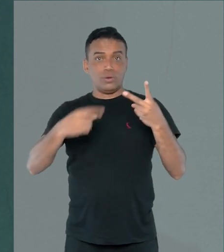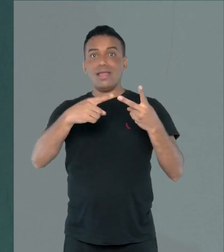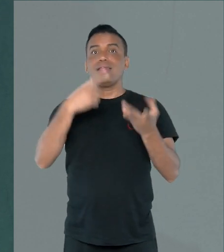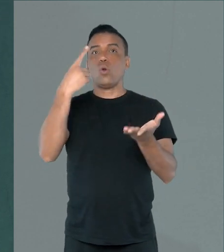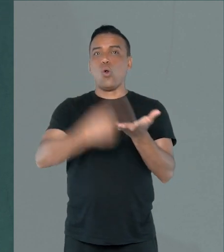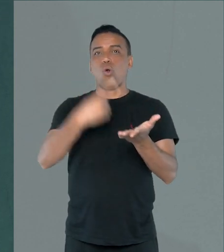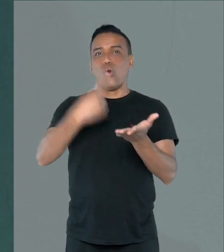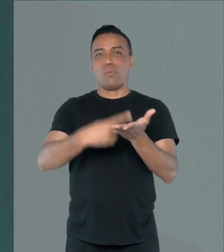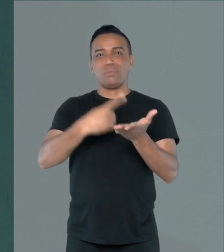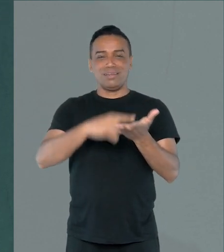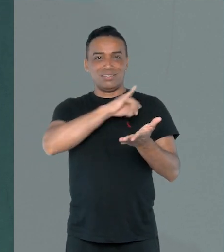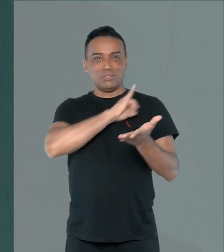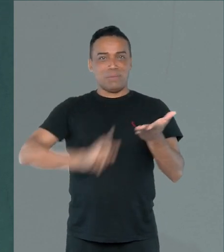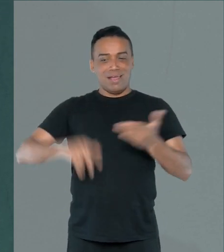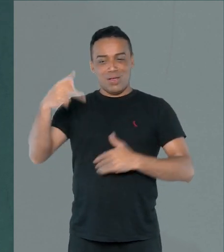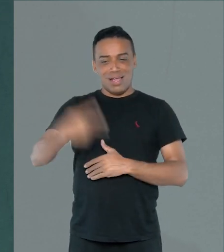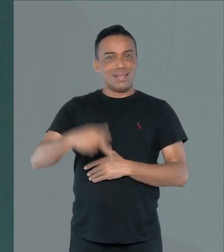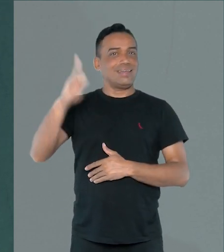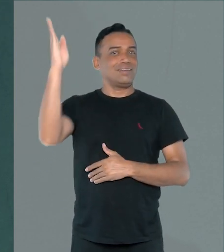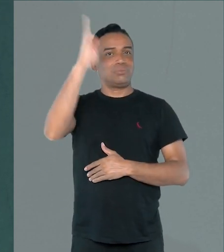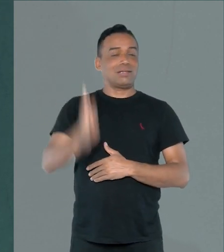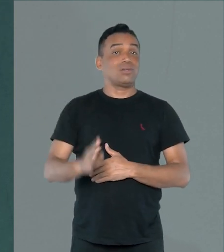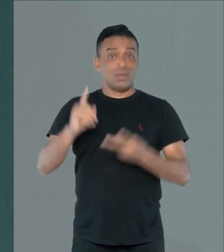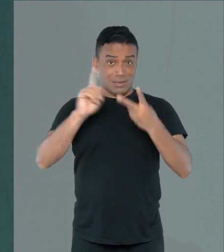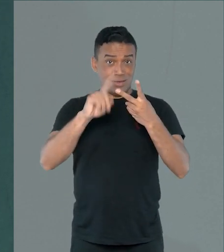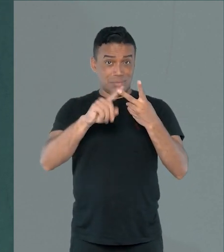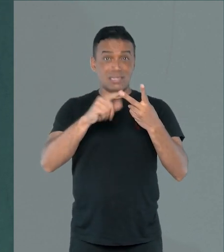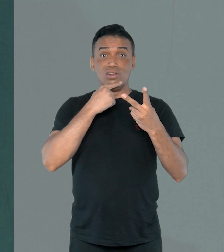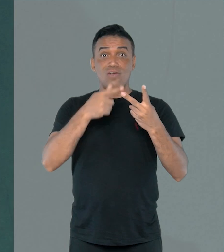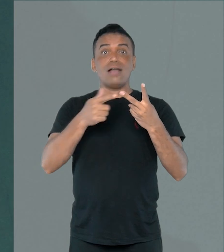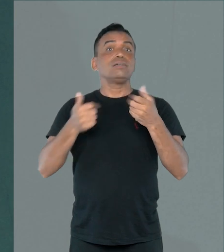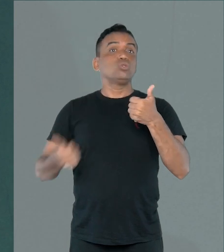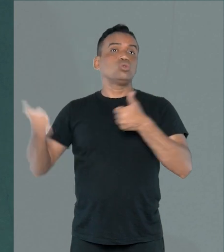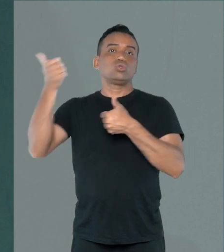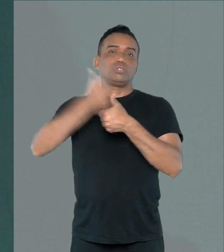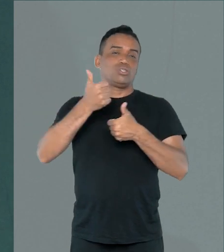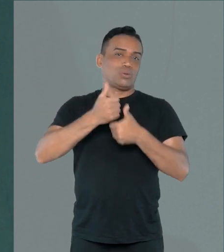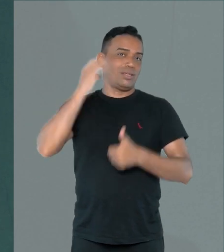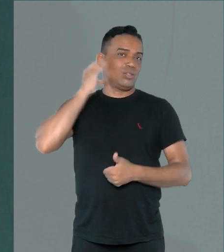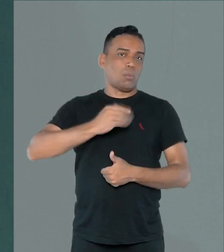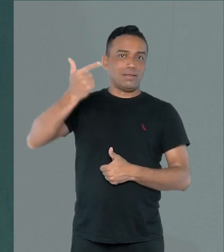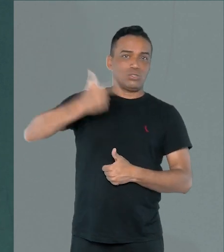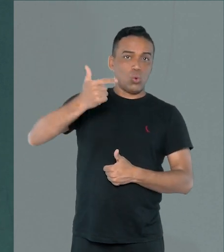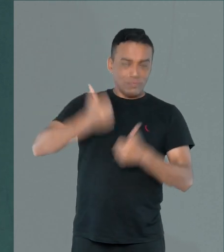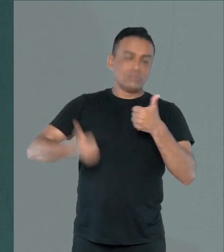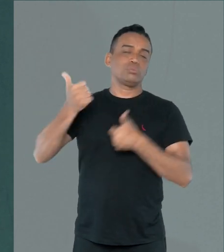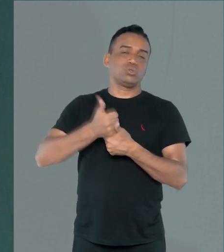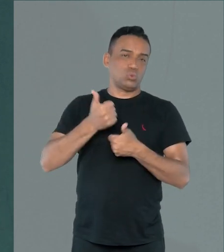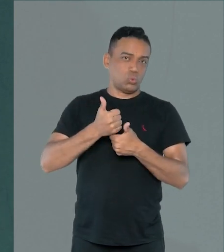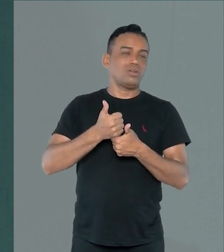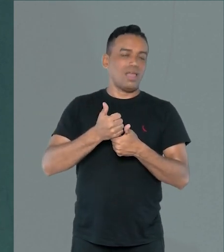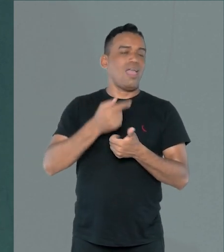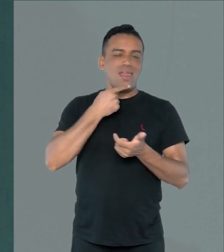prometido para o Império do Brasil. Esse é o menino que irá suceder Dom Pedro II, que insinua